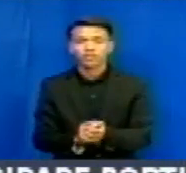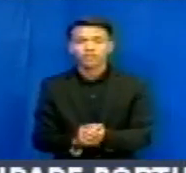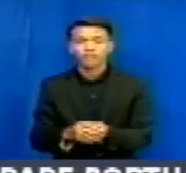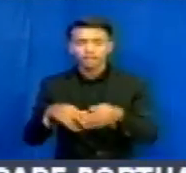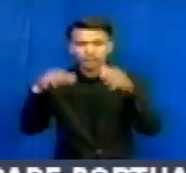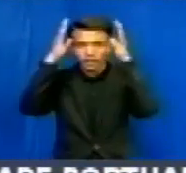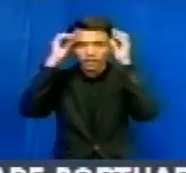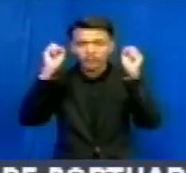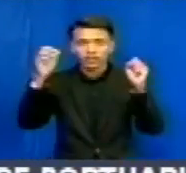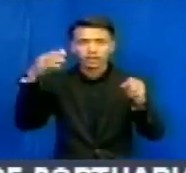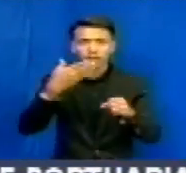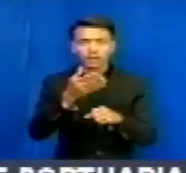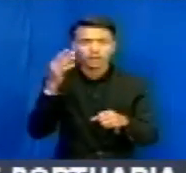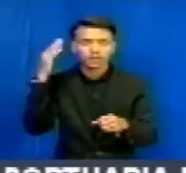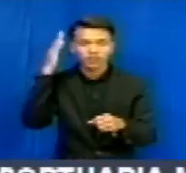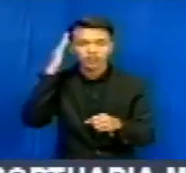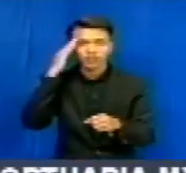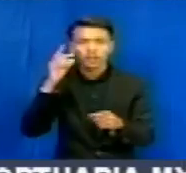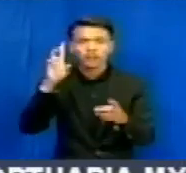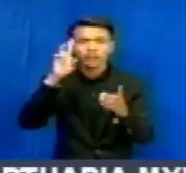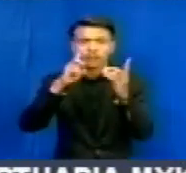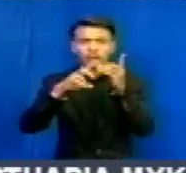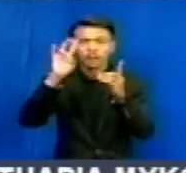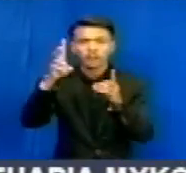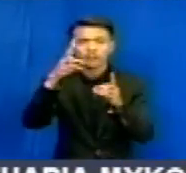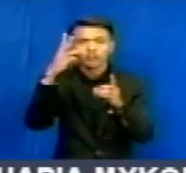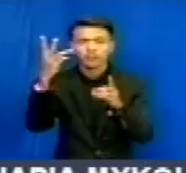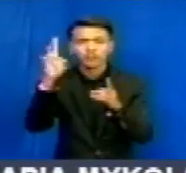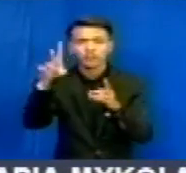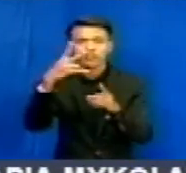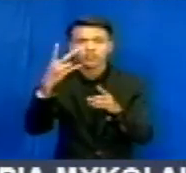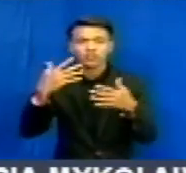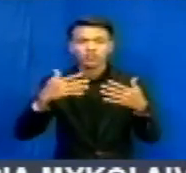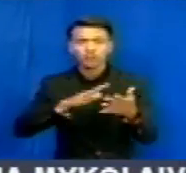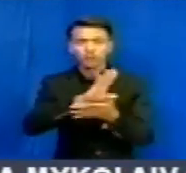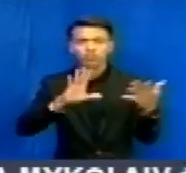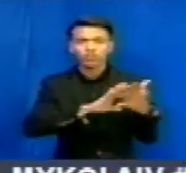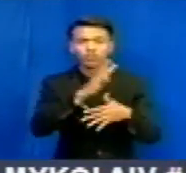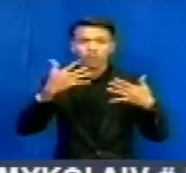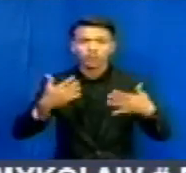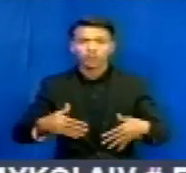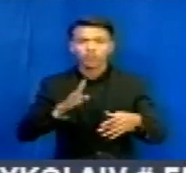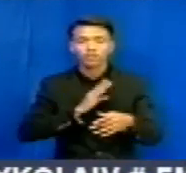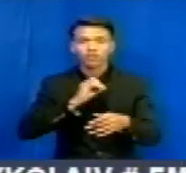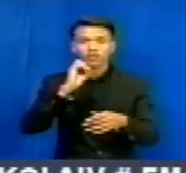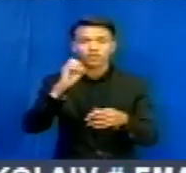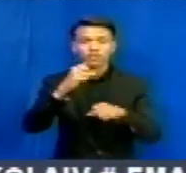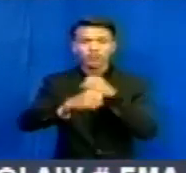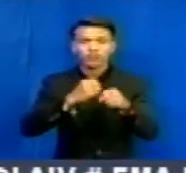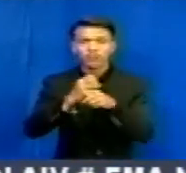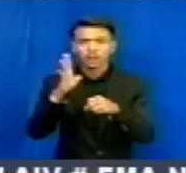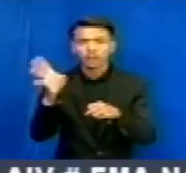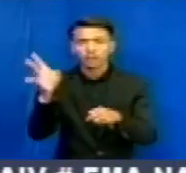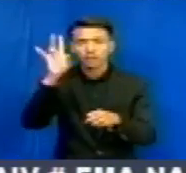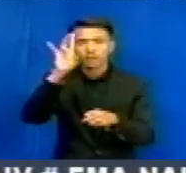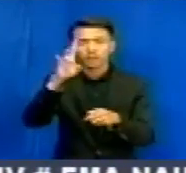presidente ita hatene kata dia 16 agora ita komemora ona ita dia lorong historiko tragedia balibo 5 badala hat nulu resing